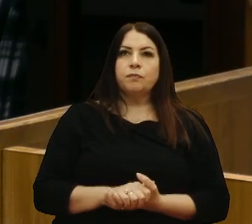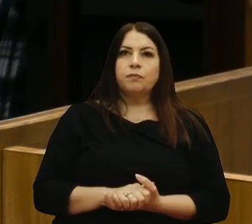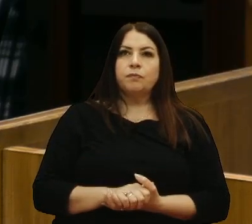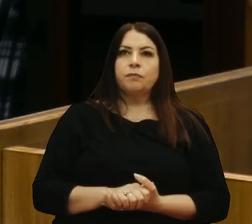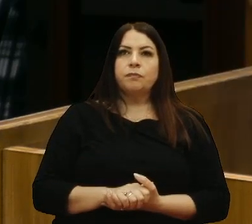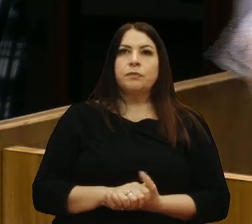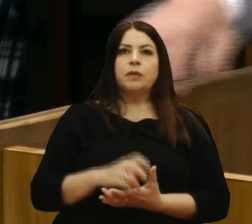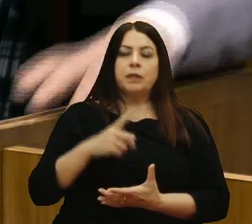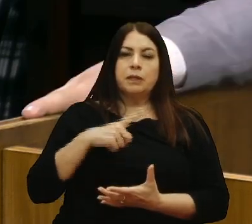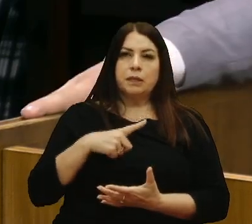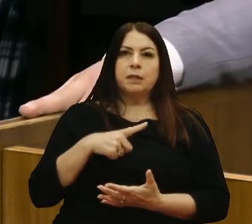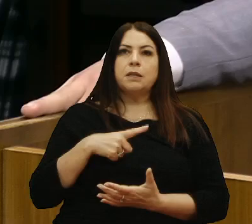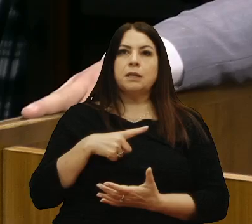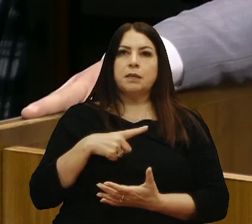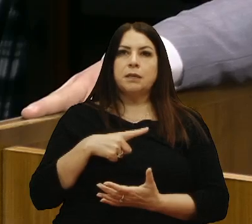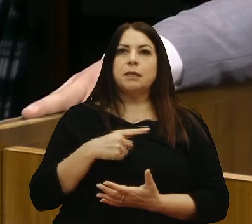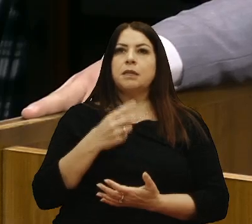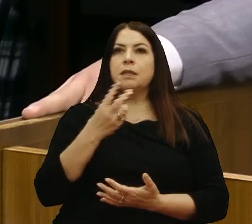Temos cerca de